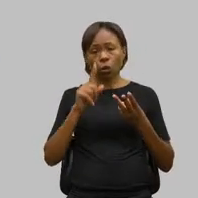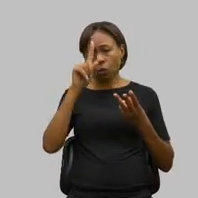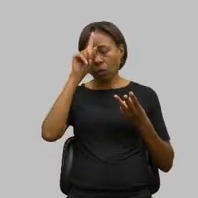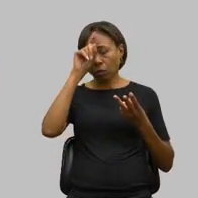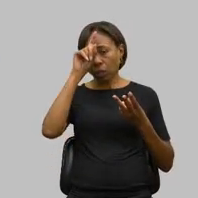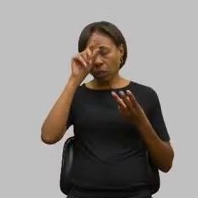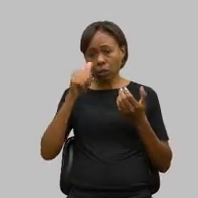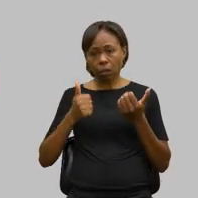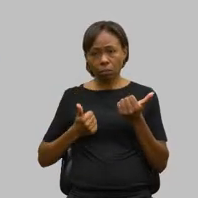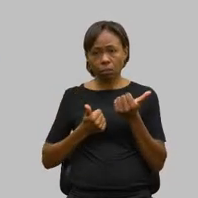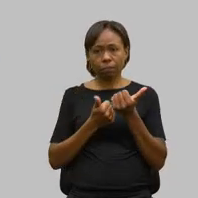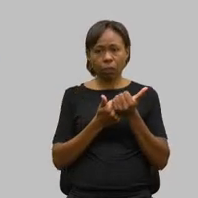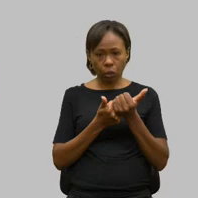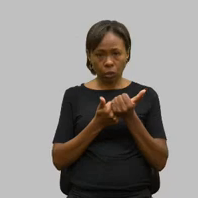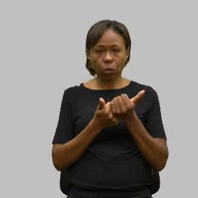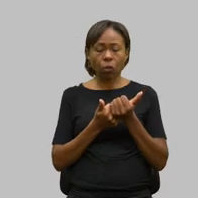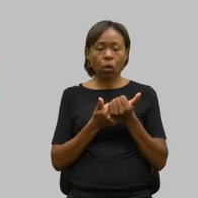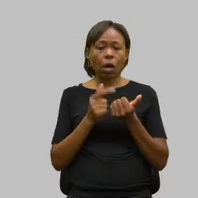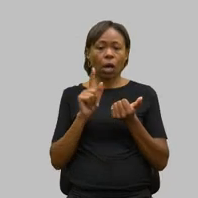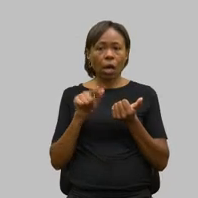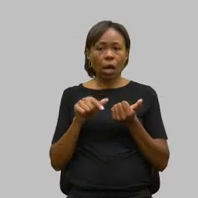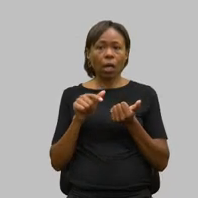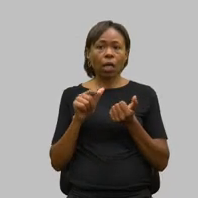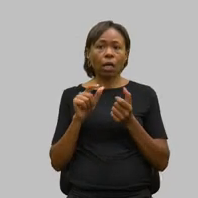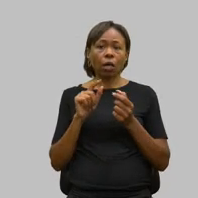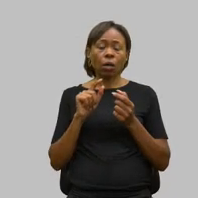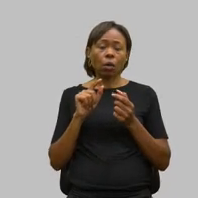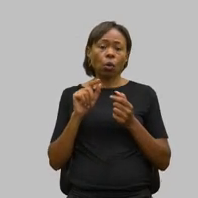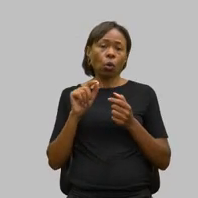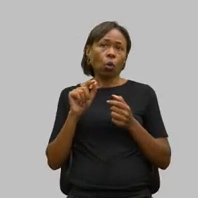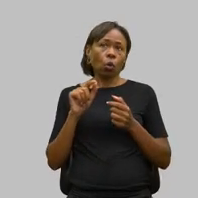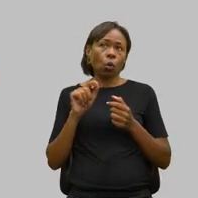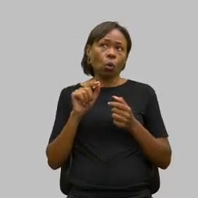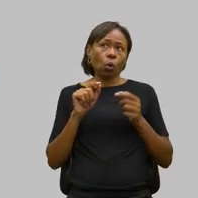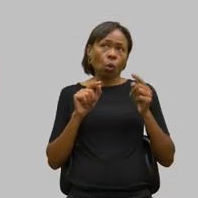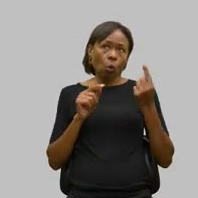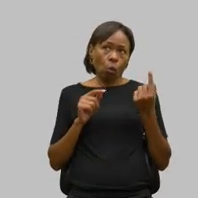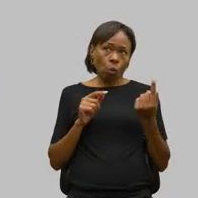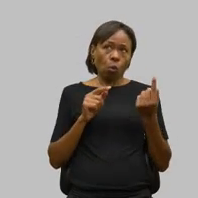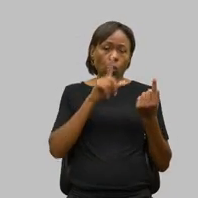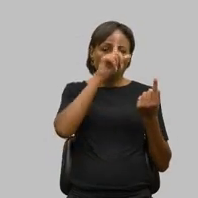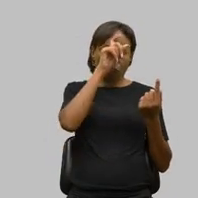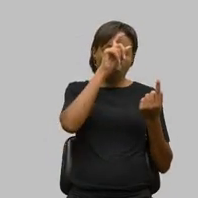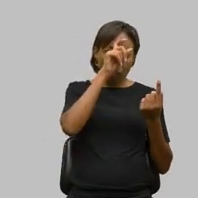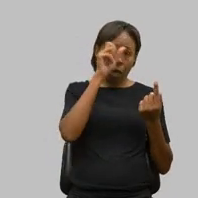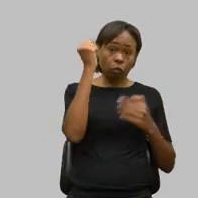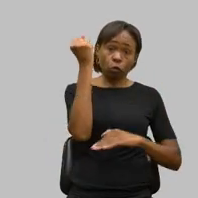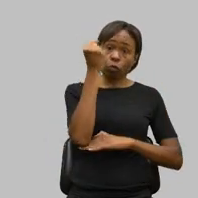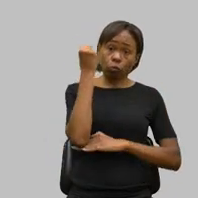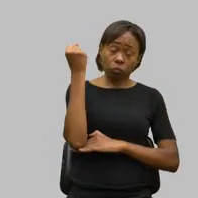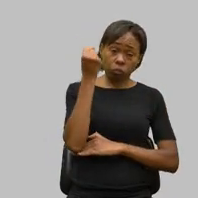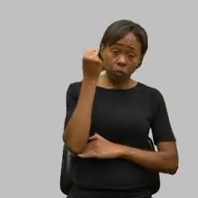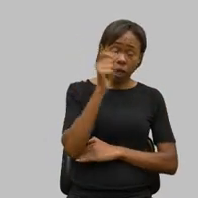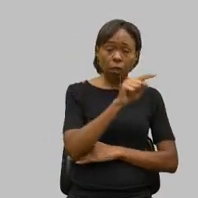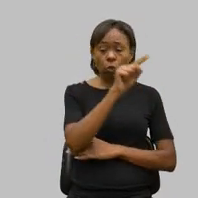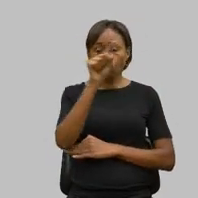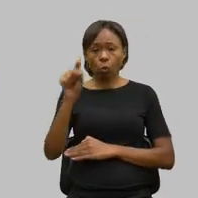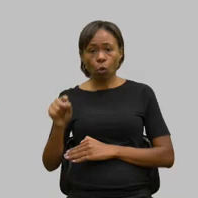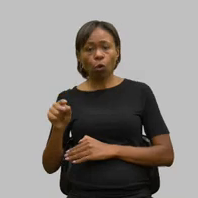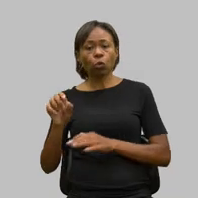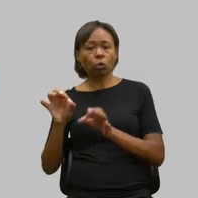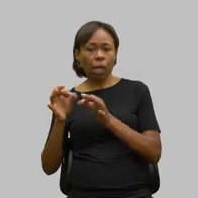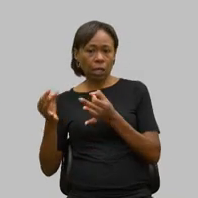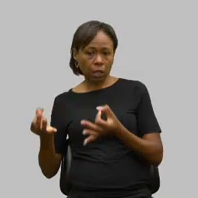adotar um hospital, um hospital de alta complexidade, tem que ter um hospital de menor complexidade vinculado para que o fluxo de pacientes seja melhor.